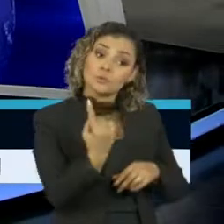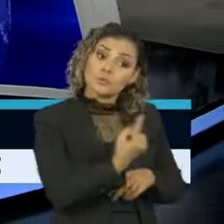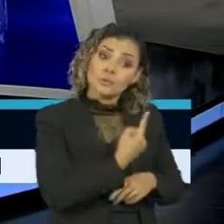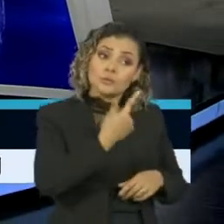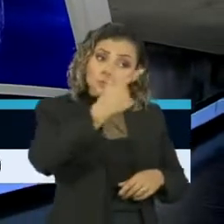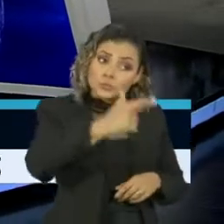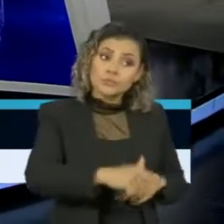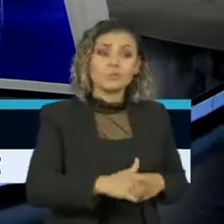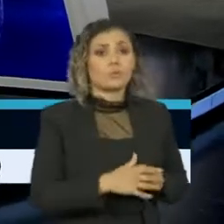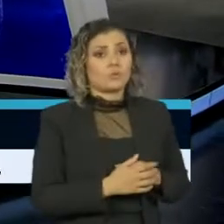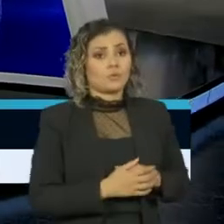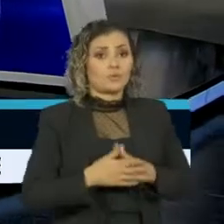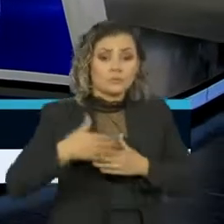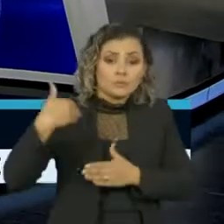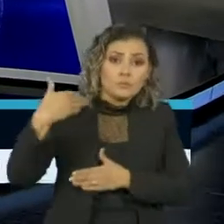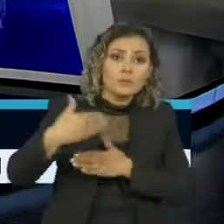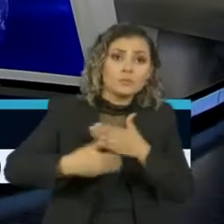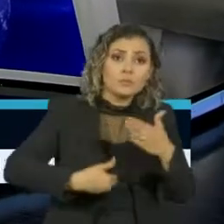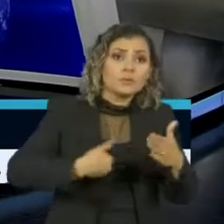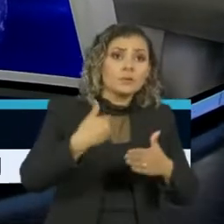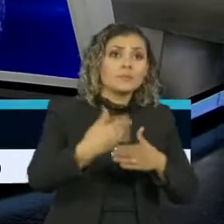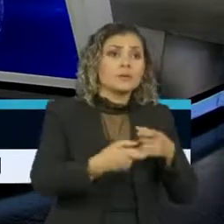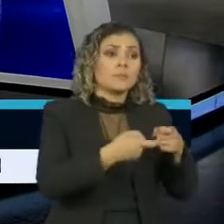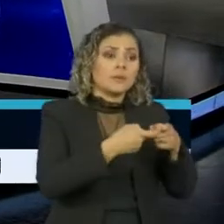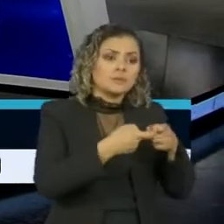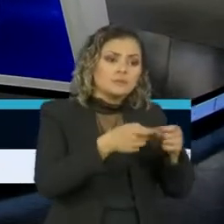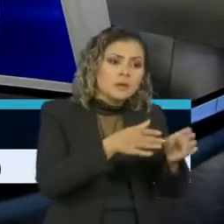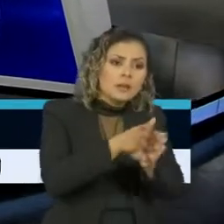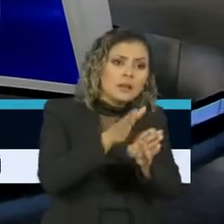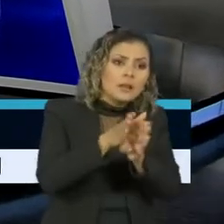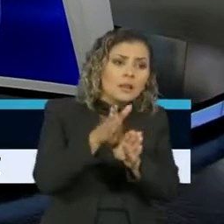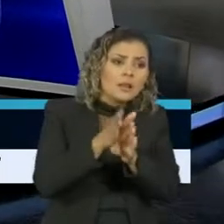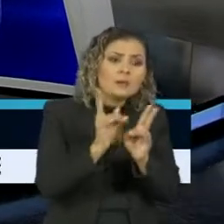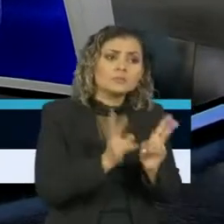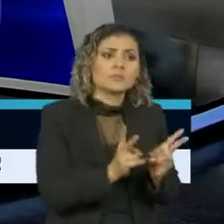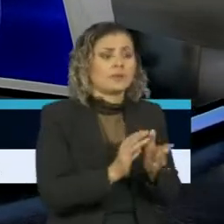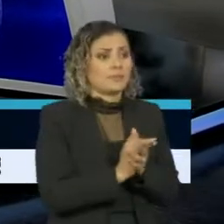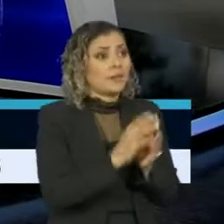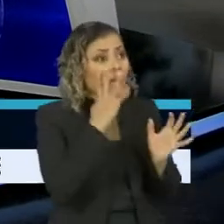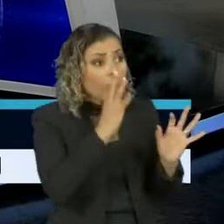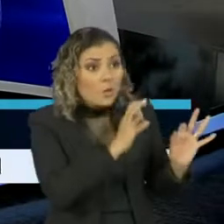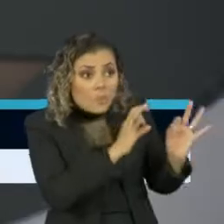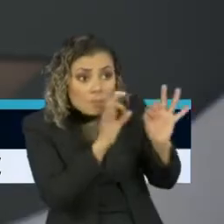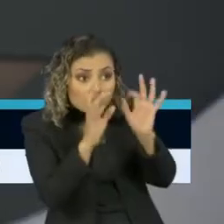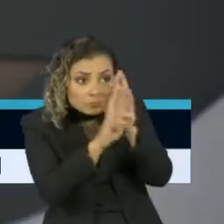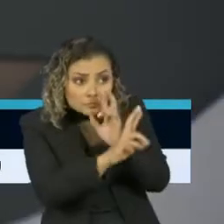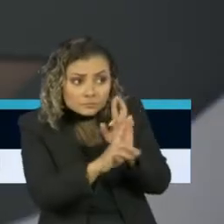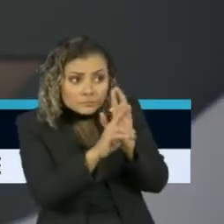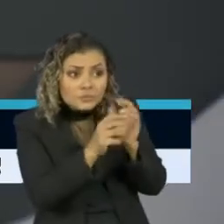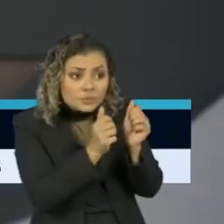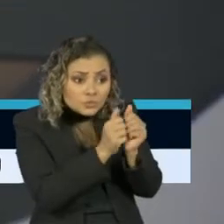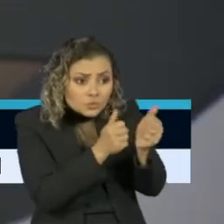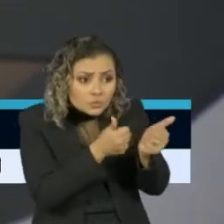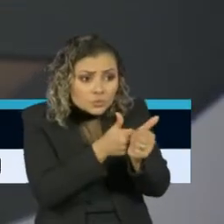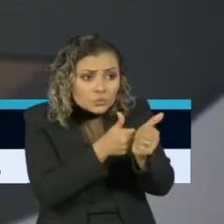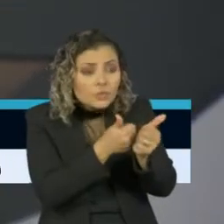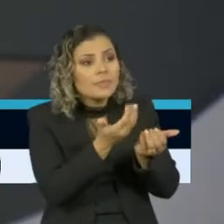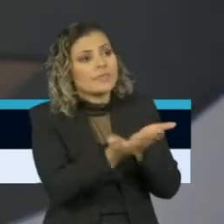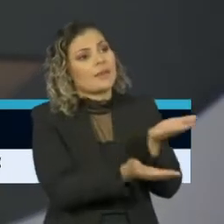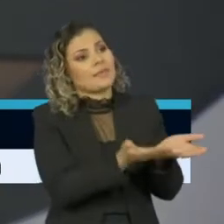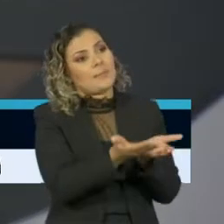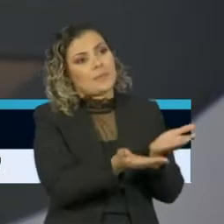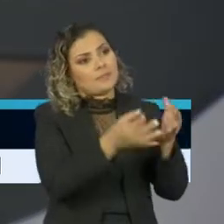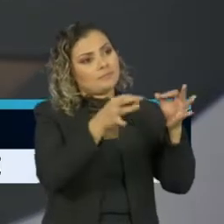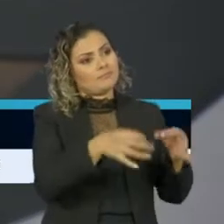fazer o que nós vimos fazendo lá boa medicina preventiva e acompanhada de um tratamento